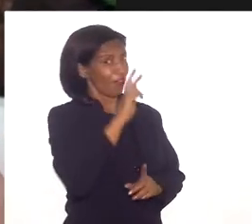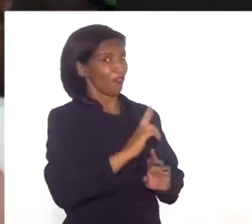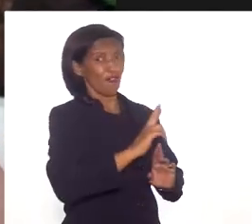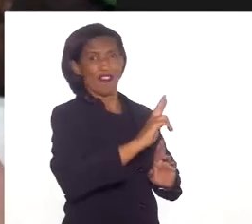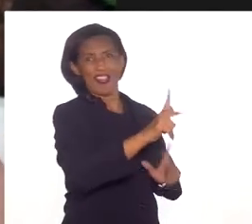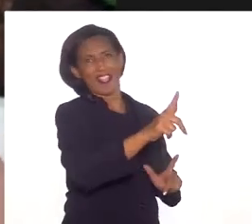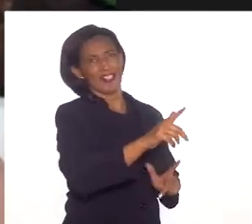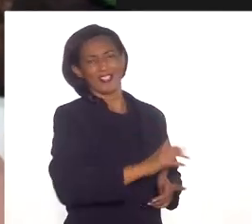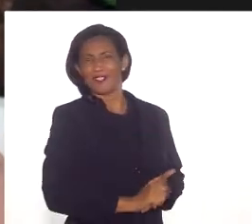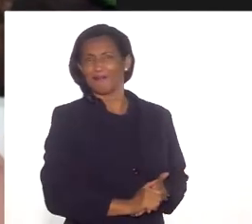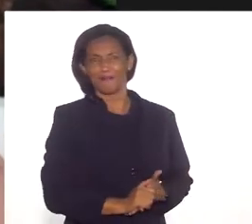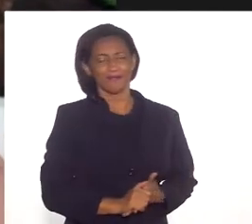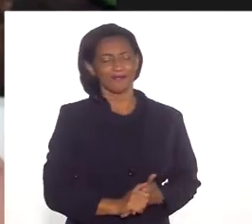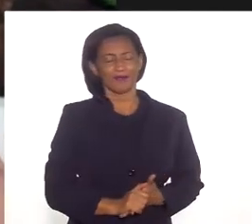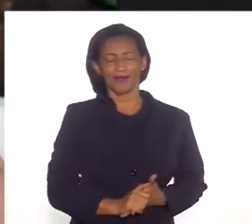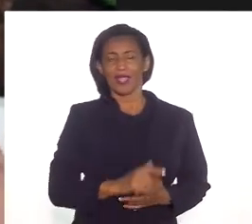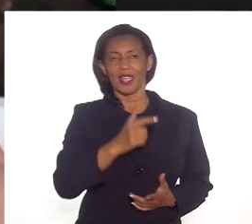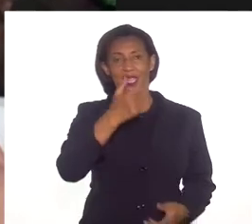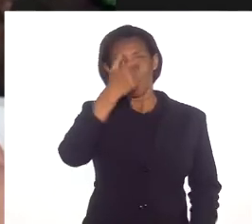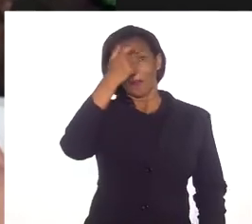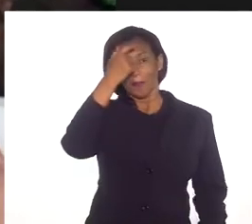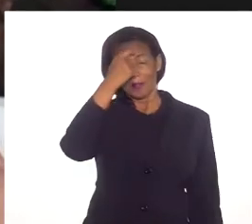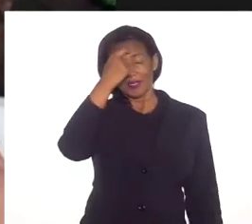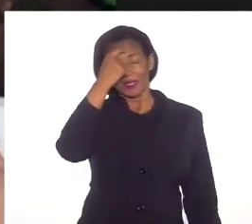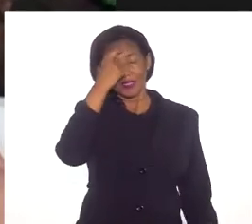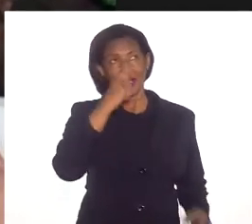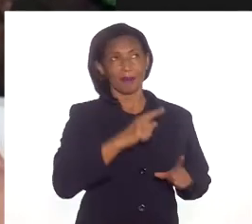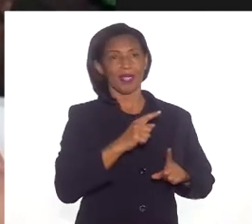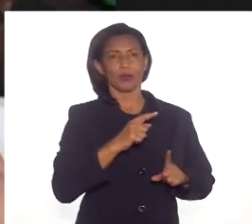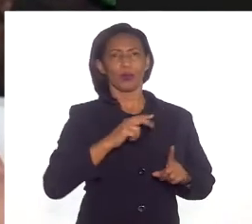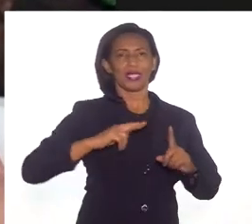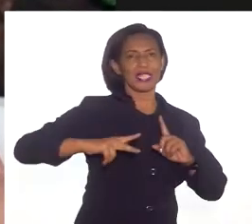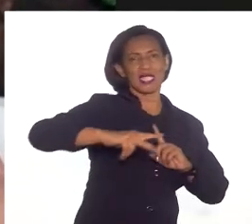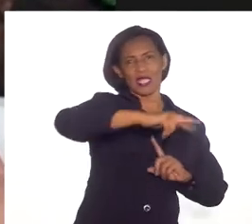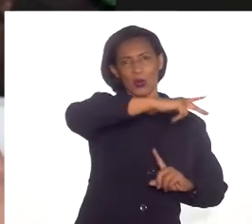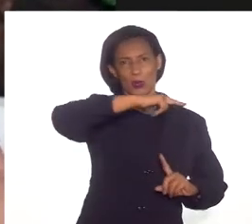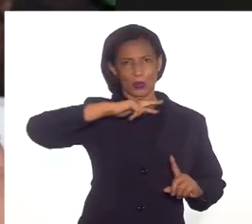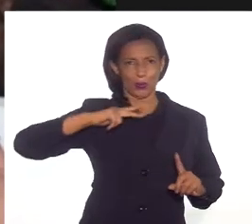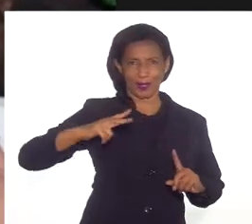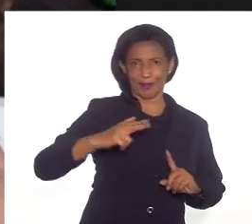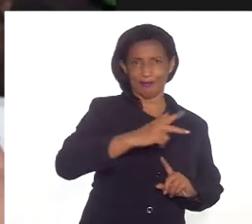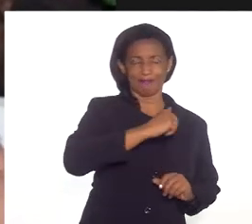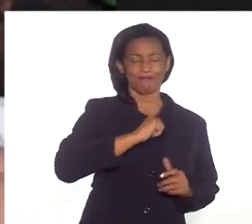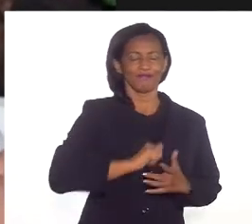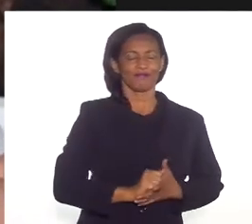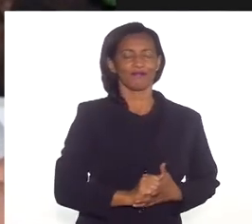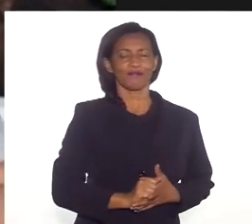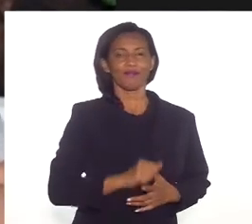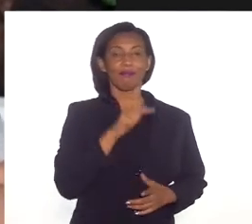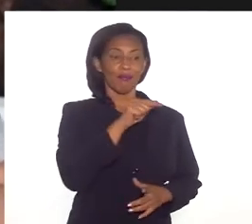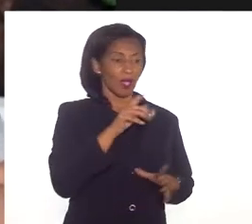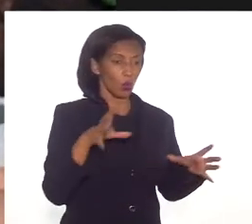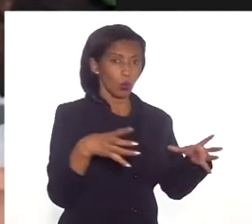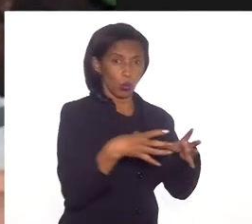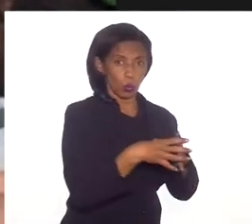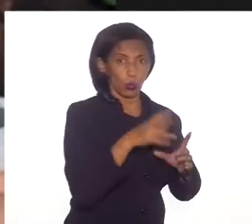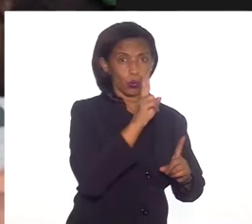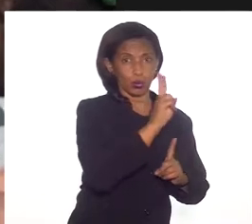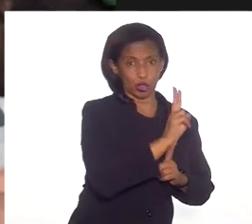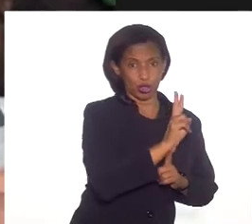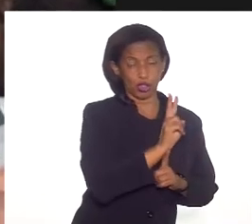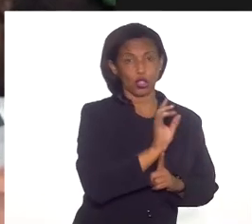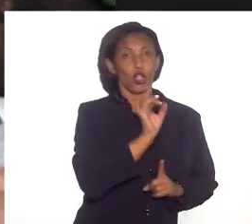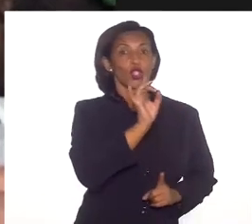é um pensamento linear nesse sentido. Ele é um pensamento circular, né? Entre os indígenas